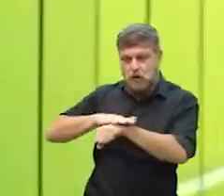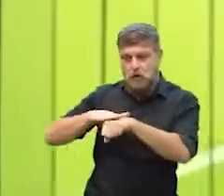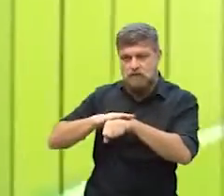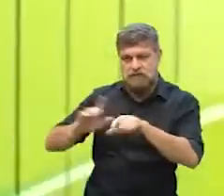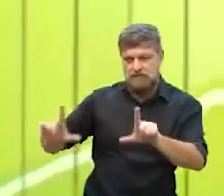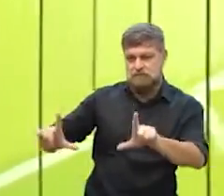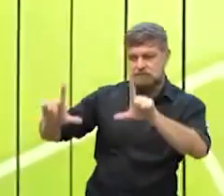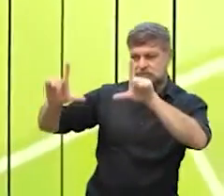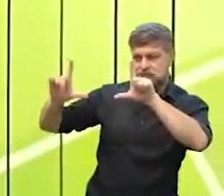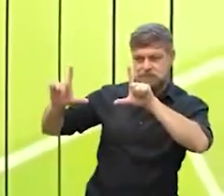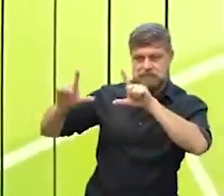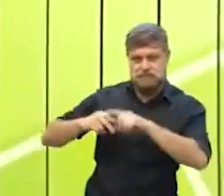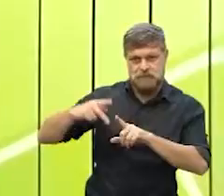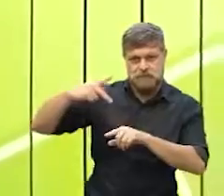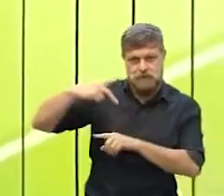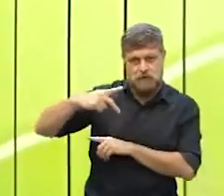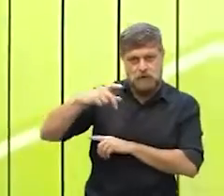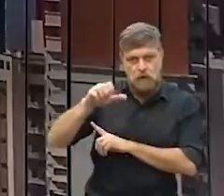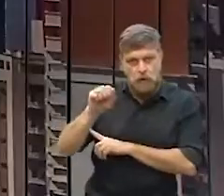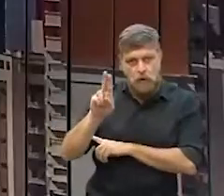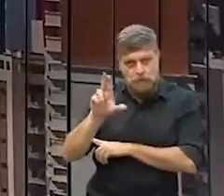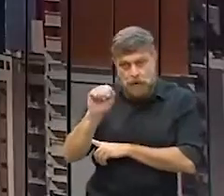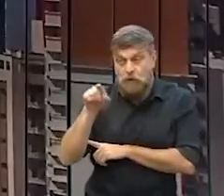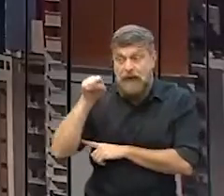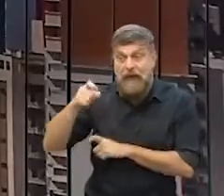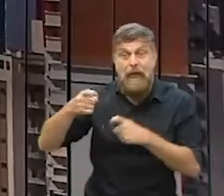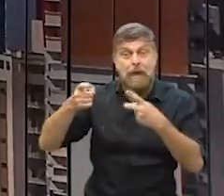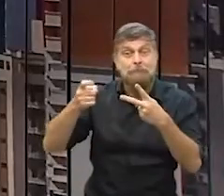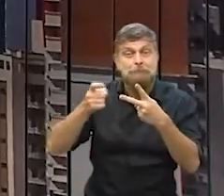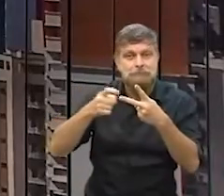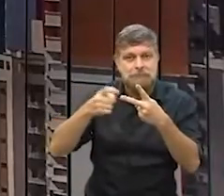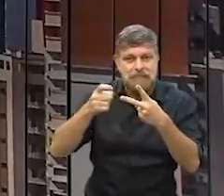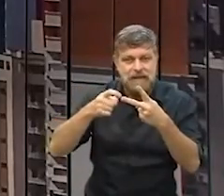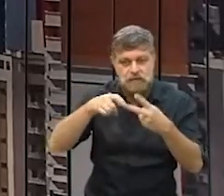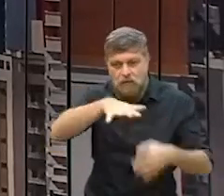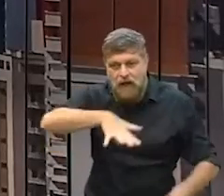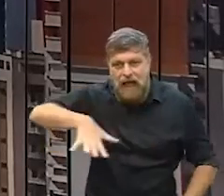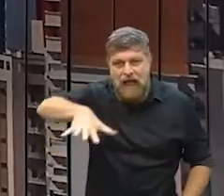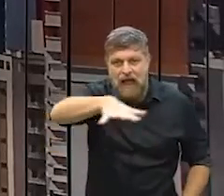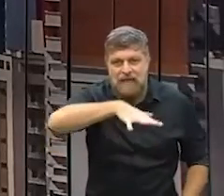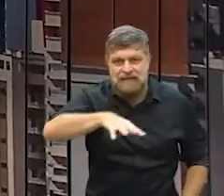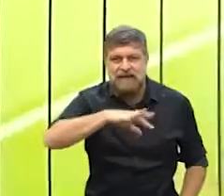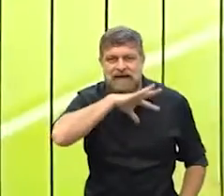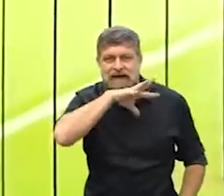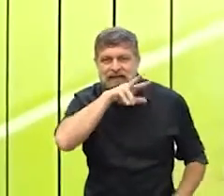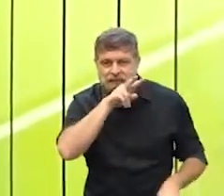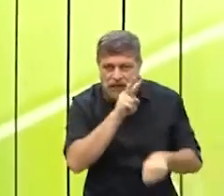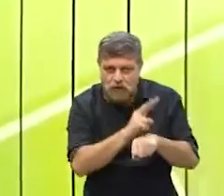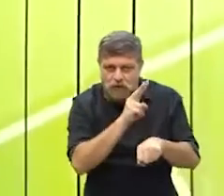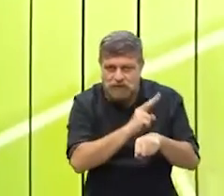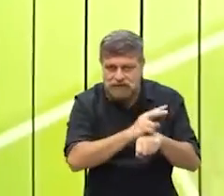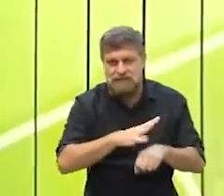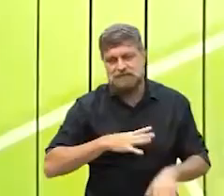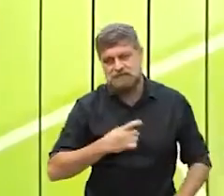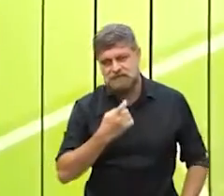quero chamar nosso convidado de hoje, Paulo Anselmo, que é médico veterinário do DPBEA. Paulo, seja